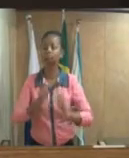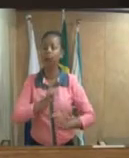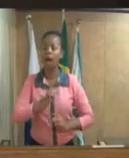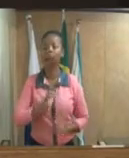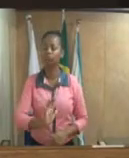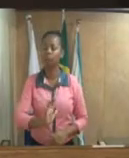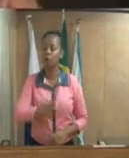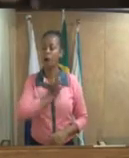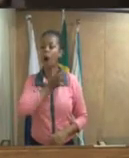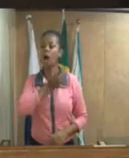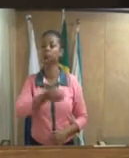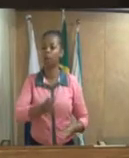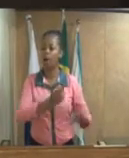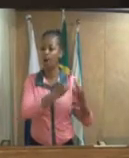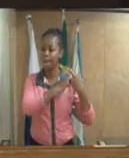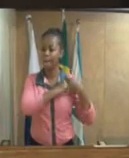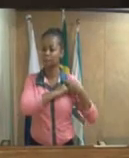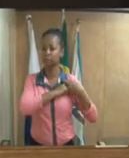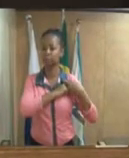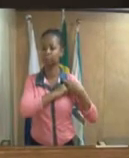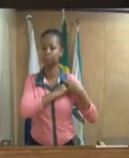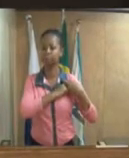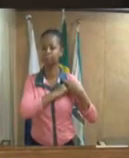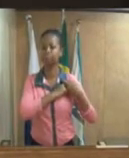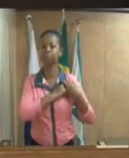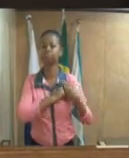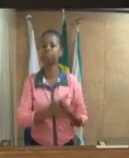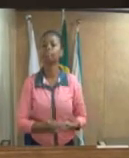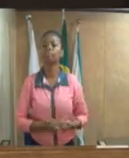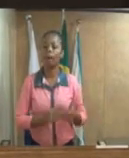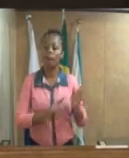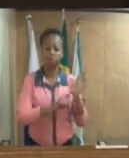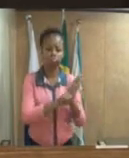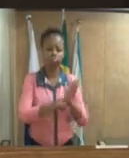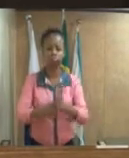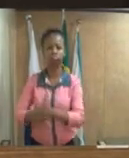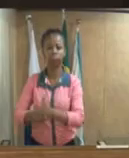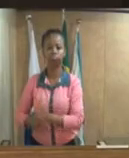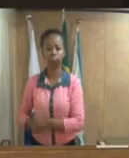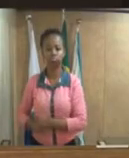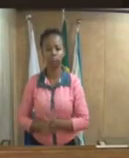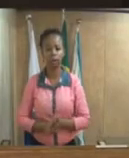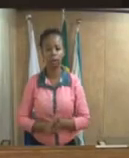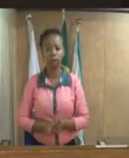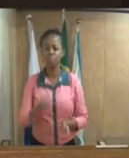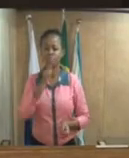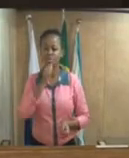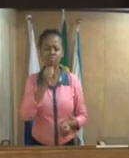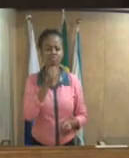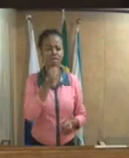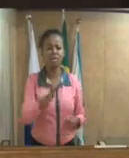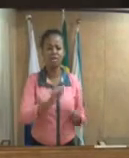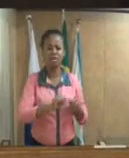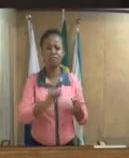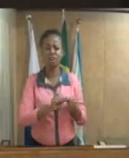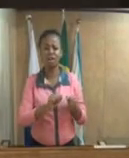a responsabilidade de averiguar, sem fazer nenhum juízo de